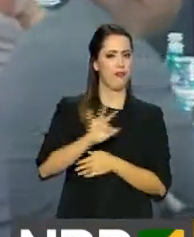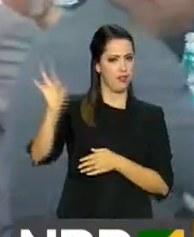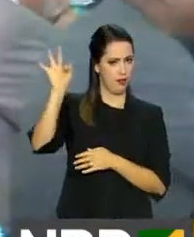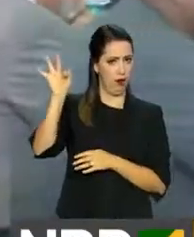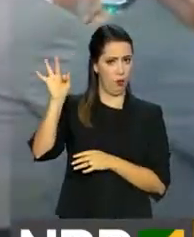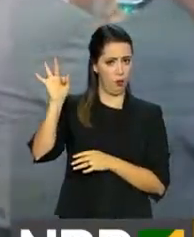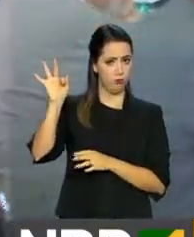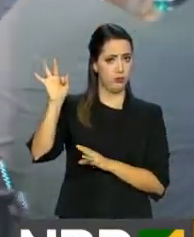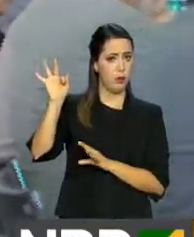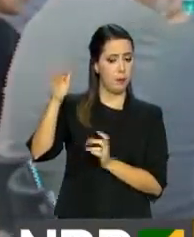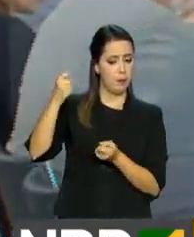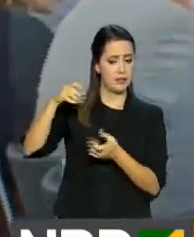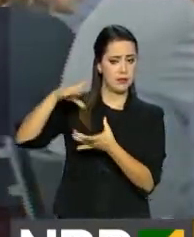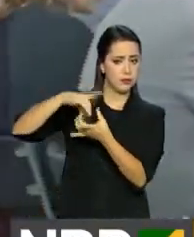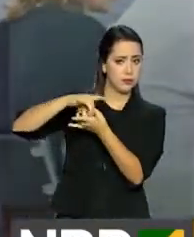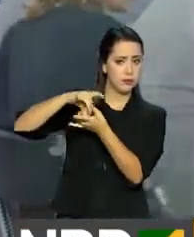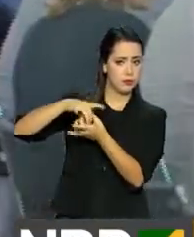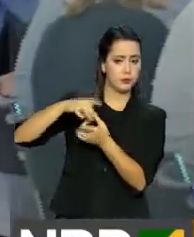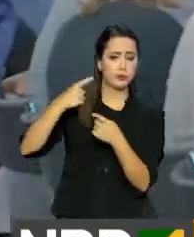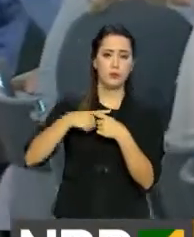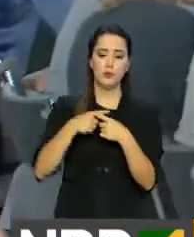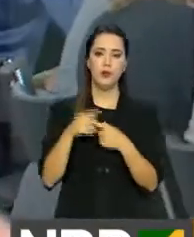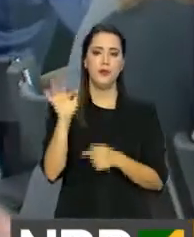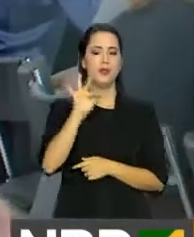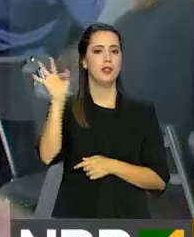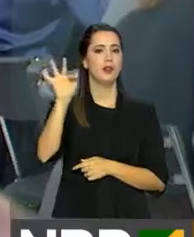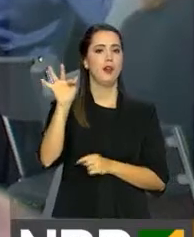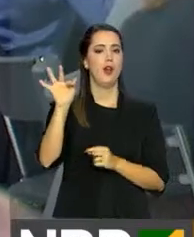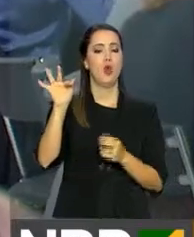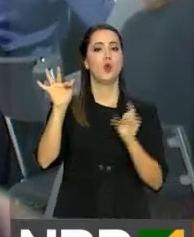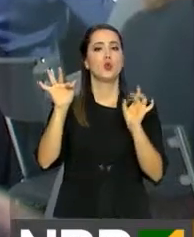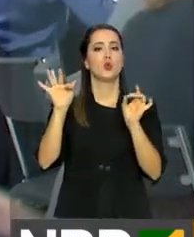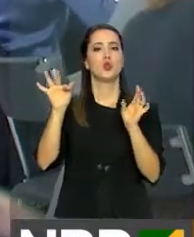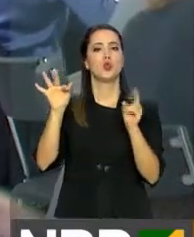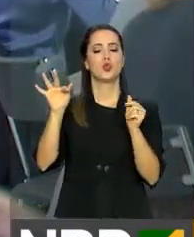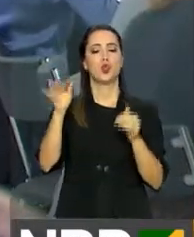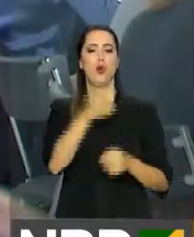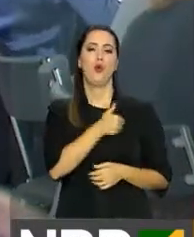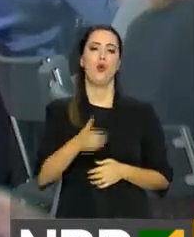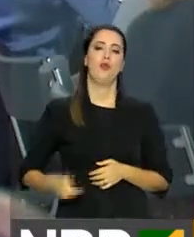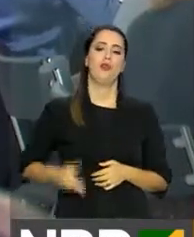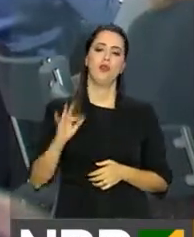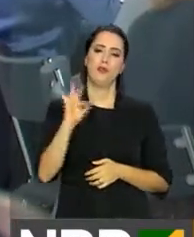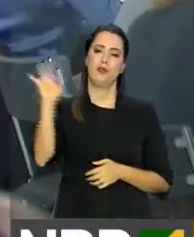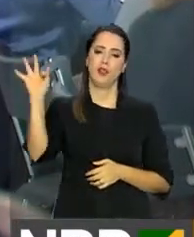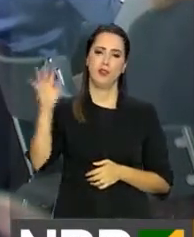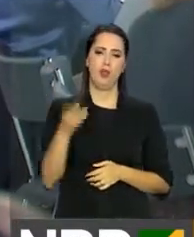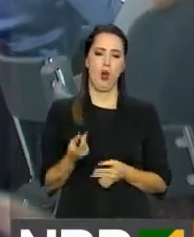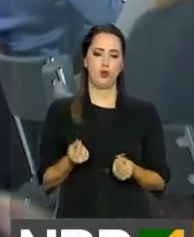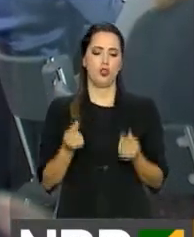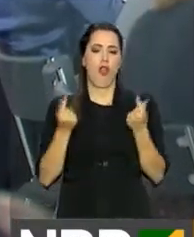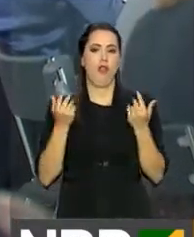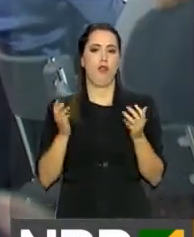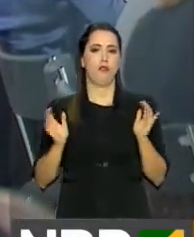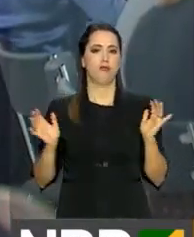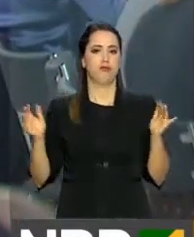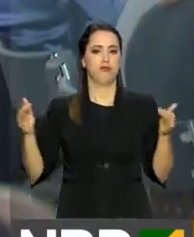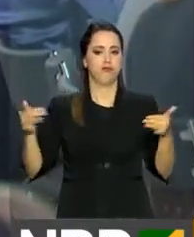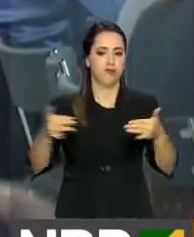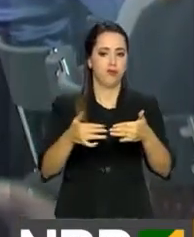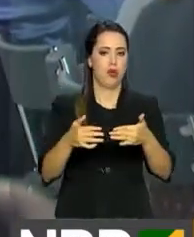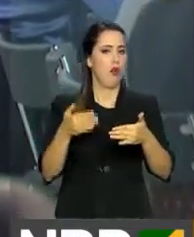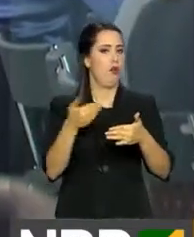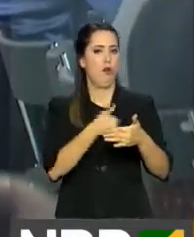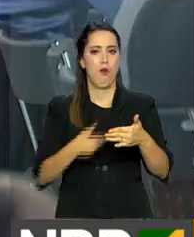grande de recursos para a união e recursos mais complicados para os estados e municípios